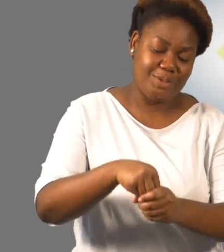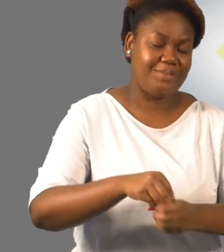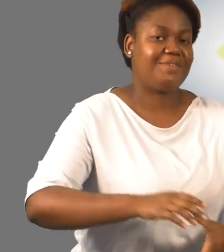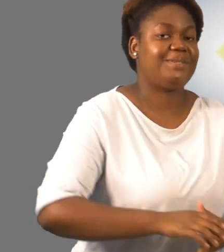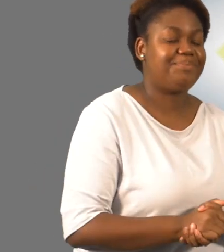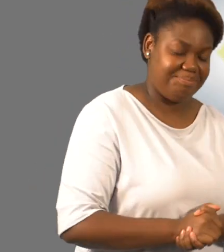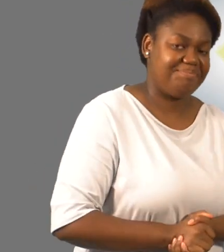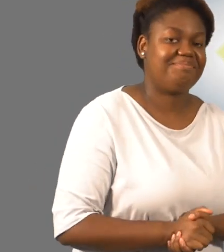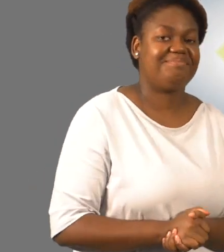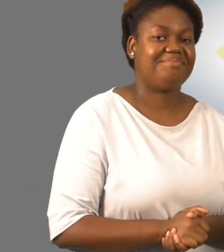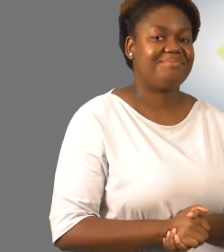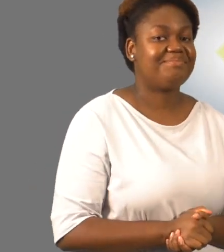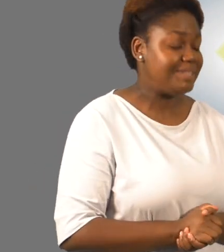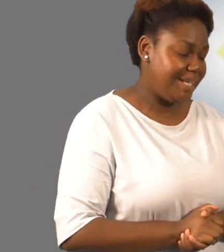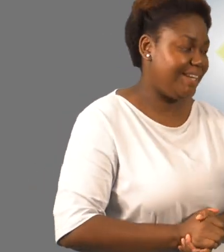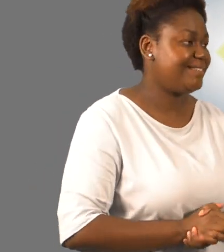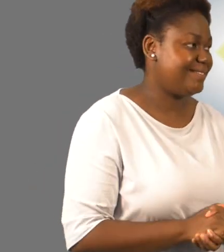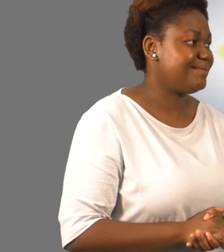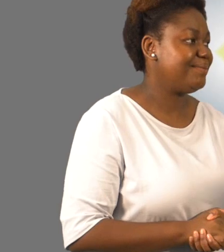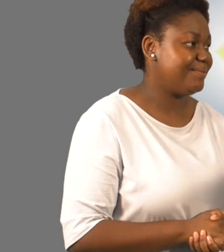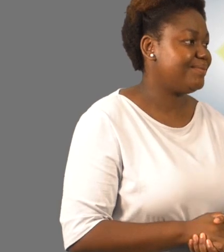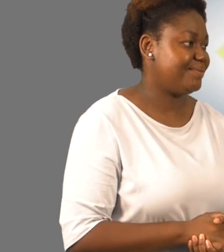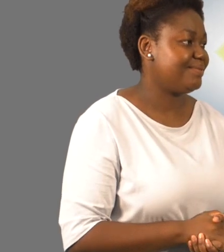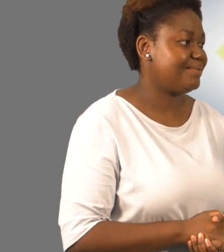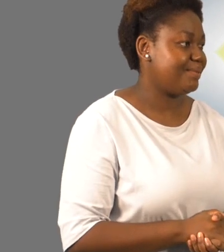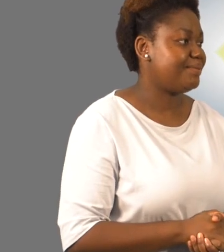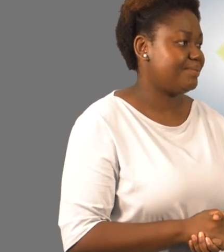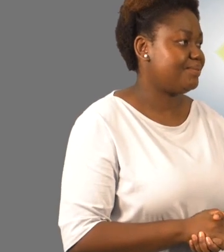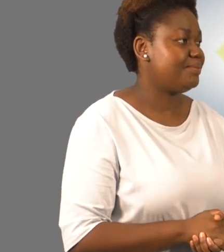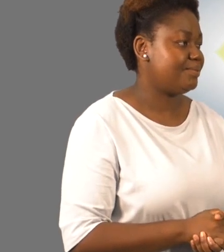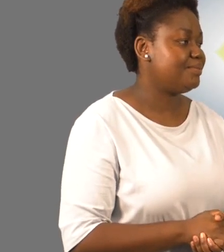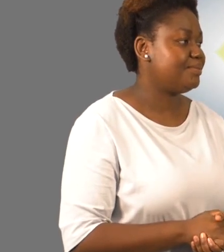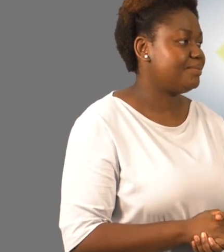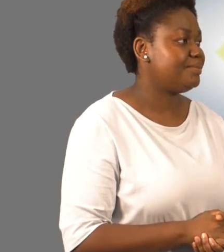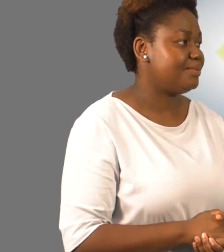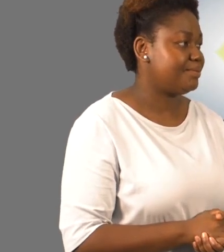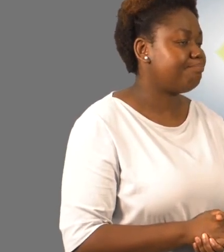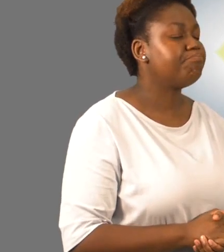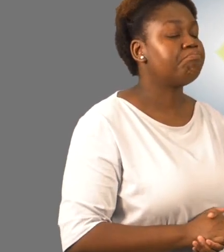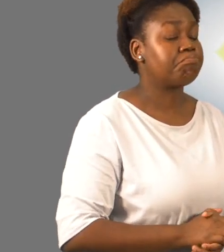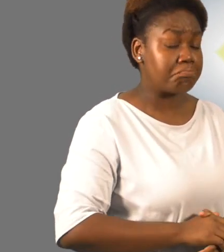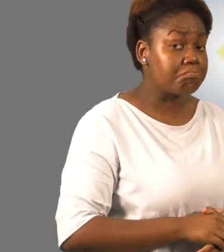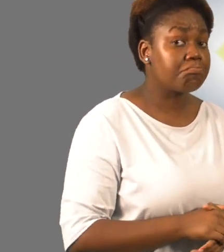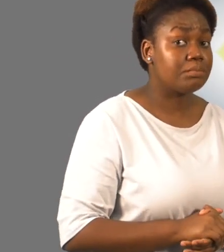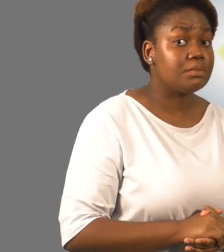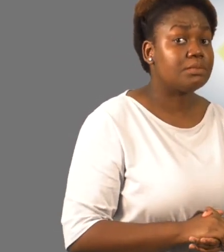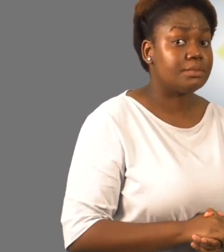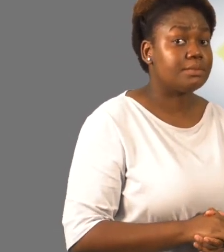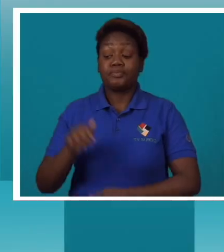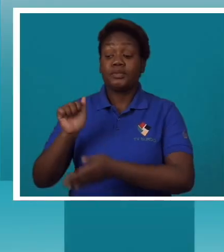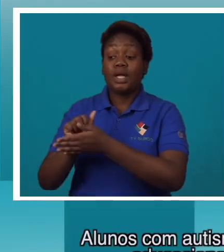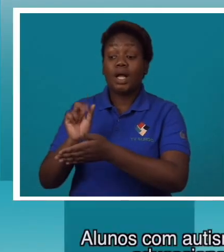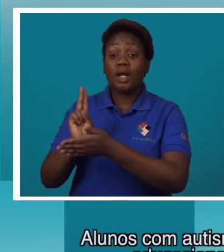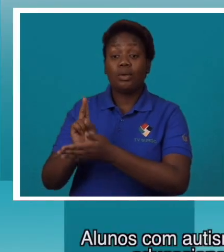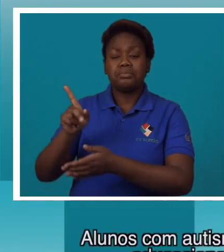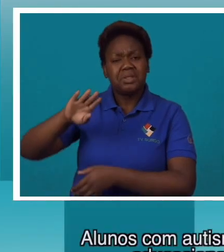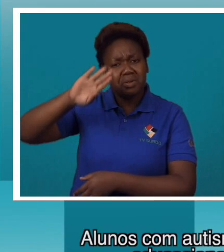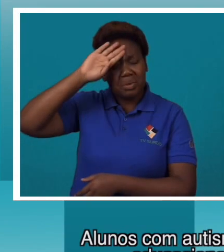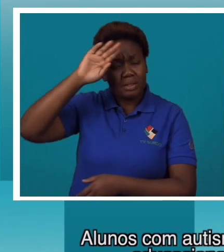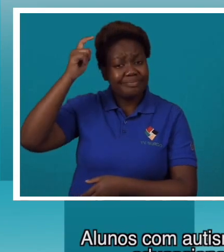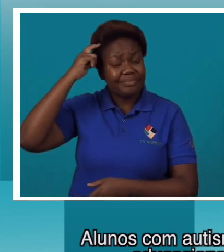Eles apelam ainda as famílias moçambicanas a aceitarem e conviver com crianças autistas. Alunos